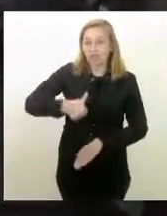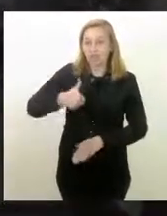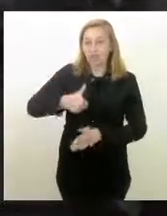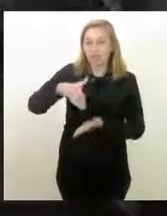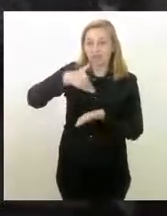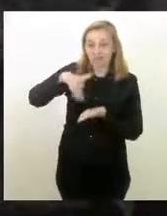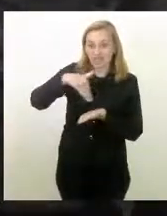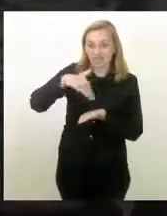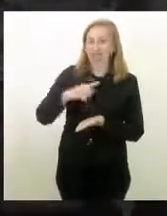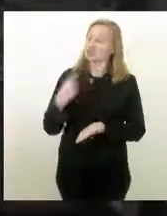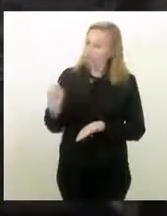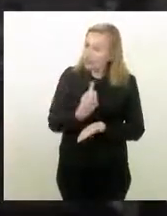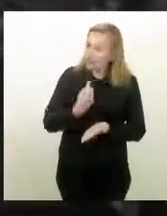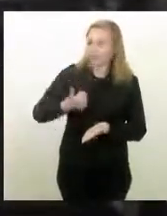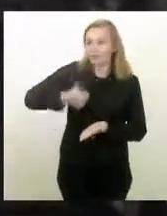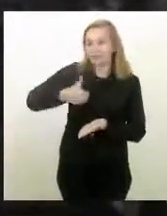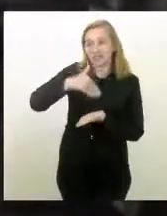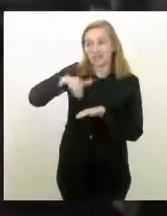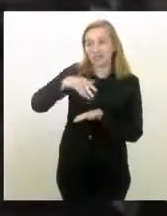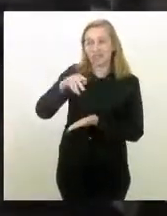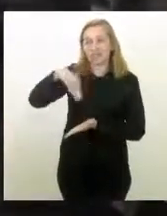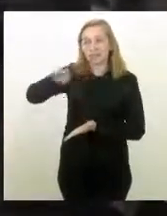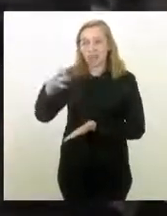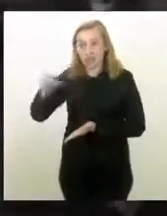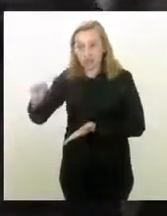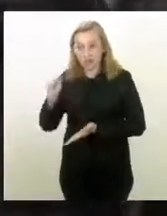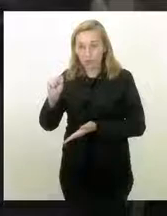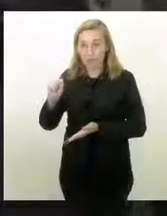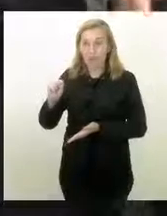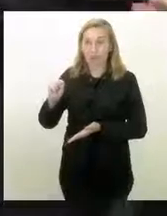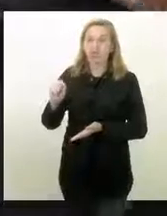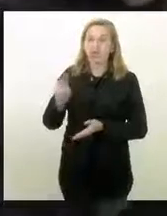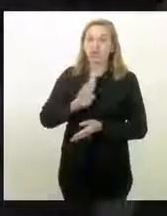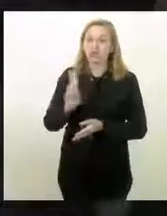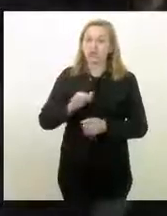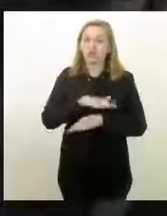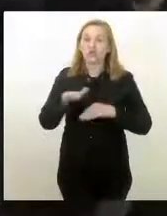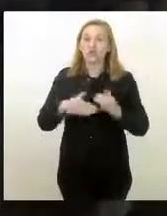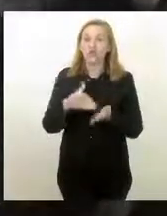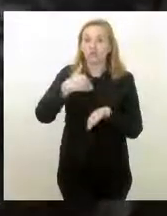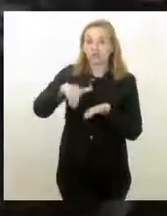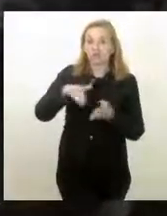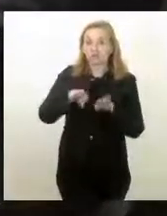secretário, nosso primeiro secretário, Marcos Miller, em nome de toda a mesa diretora.